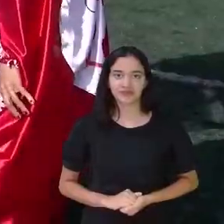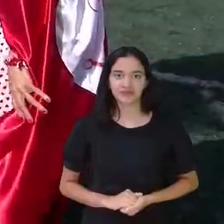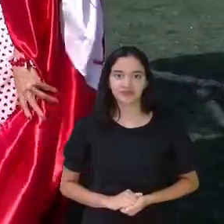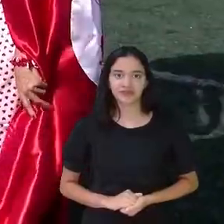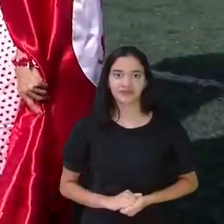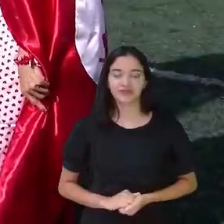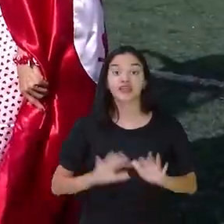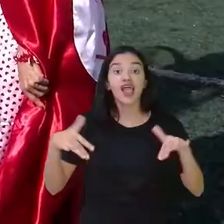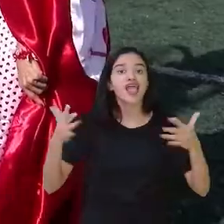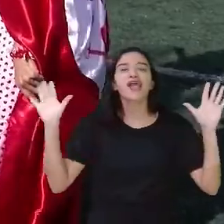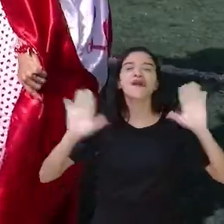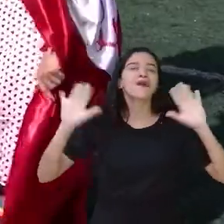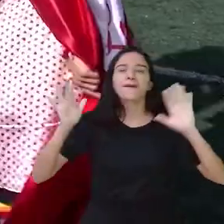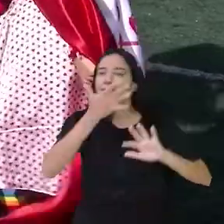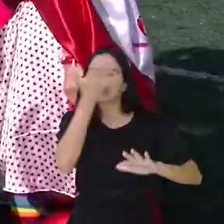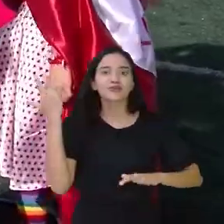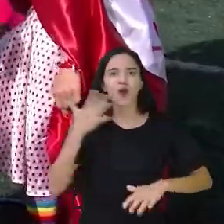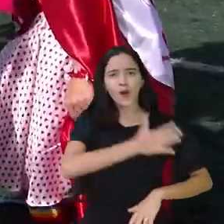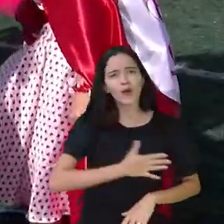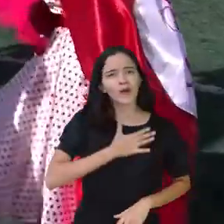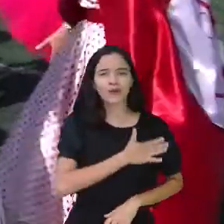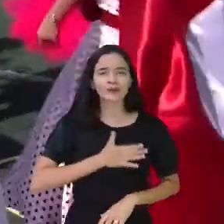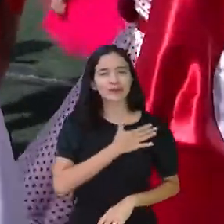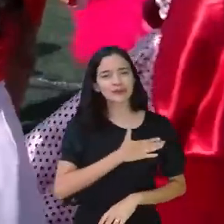E aí pessoal gostaram